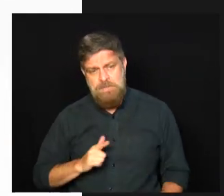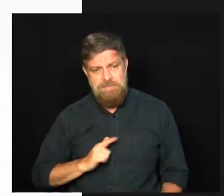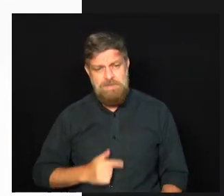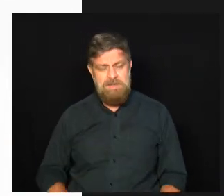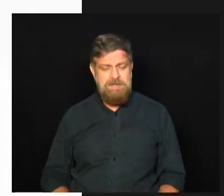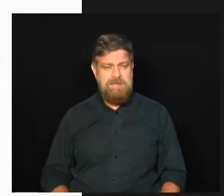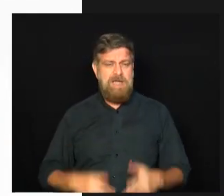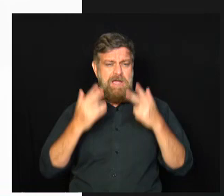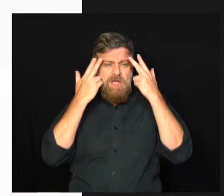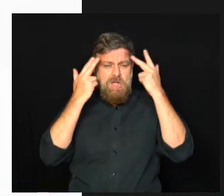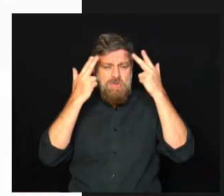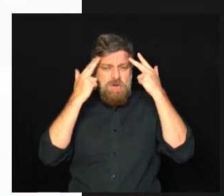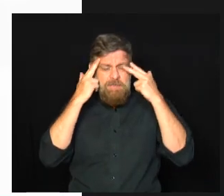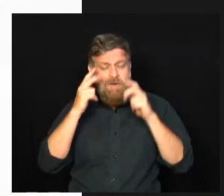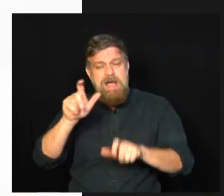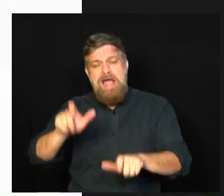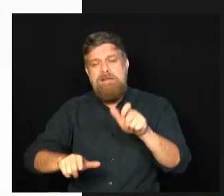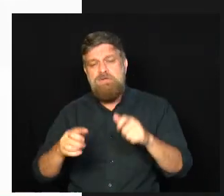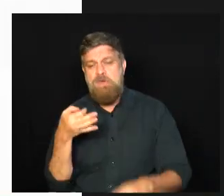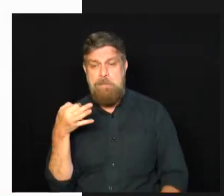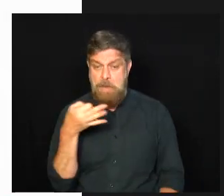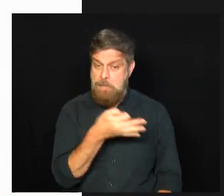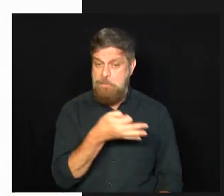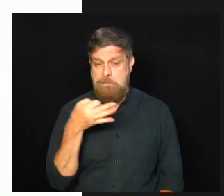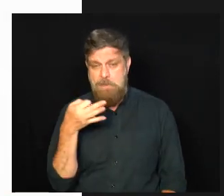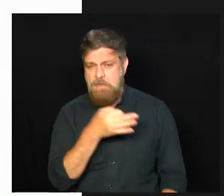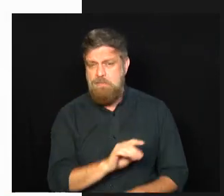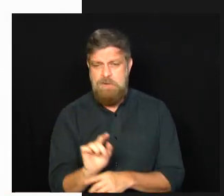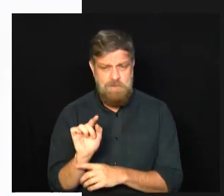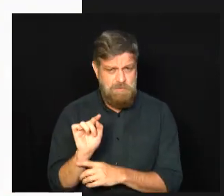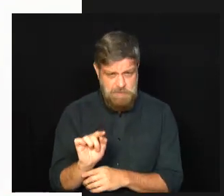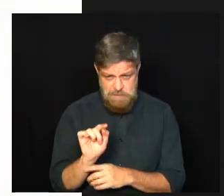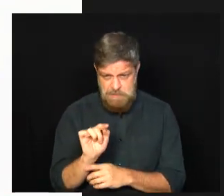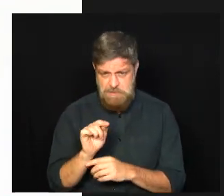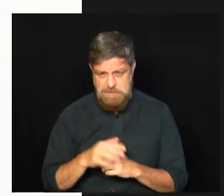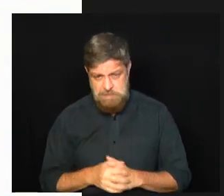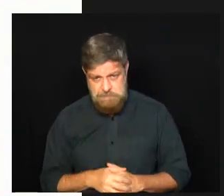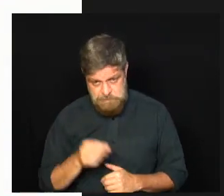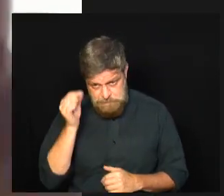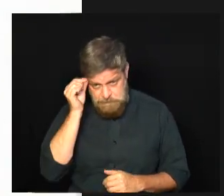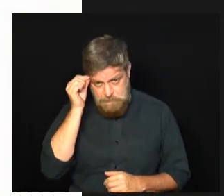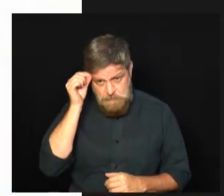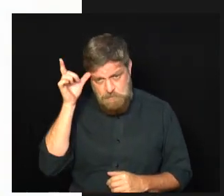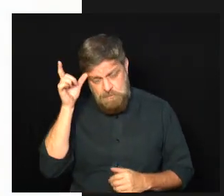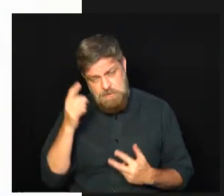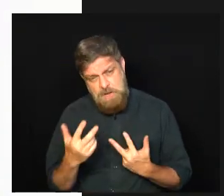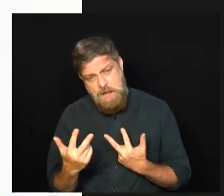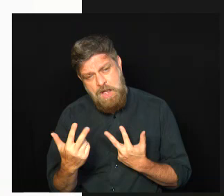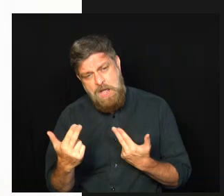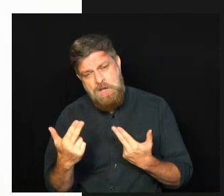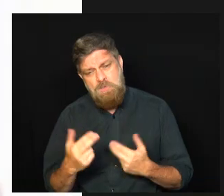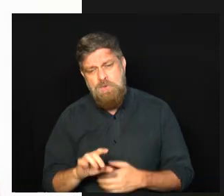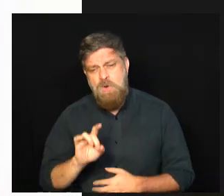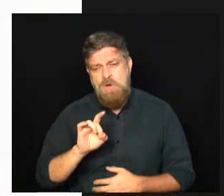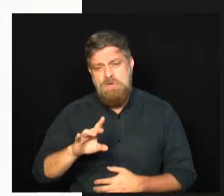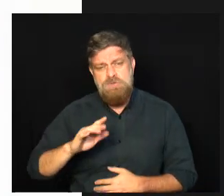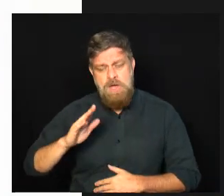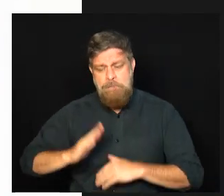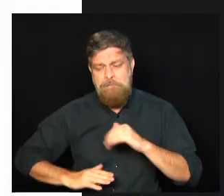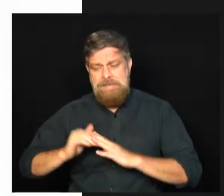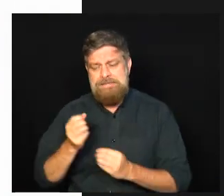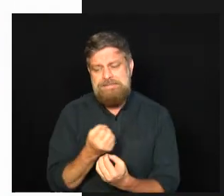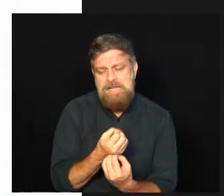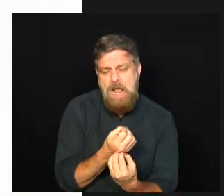comum ouvir-se falar que cultura é como se fosse só atividade